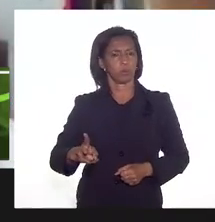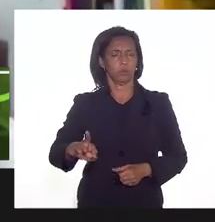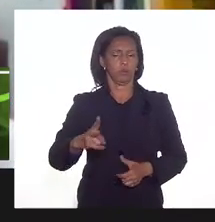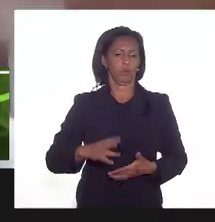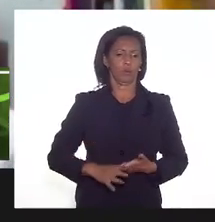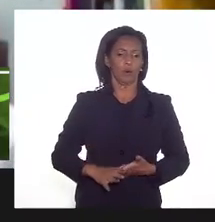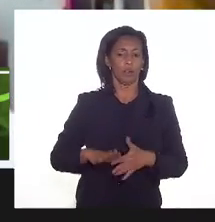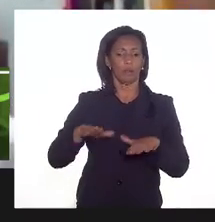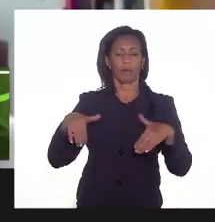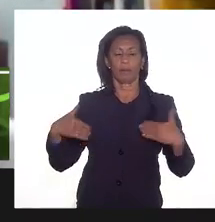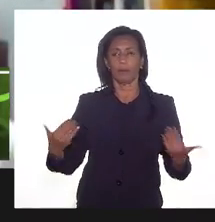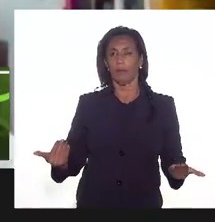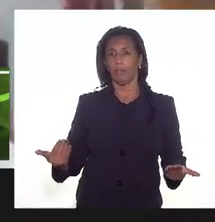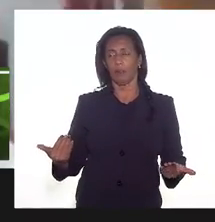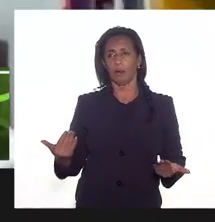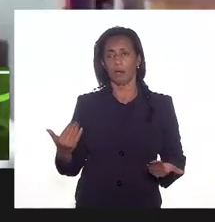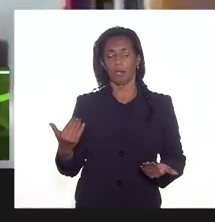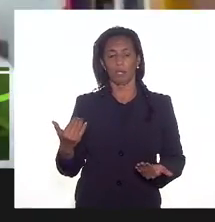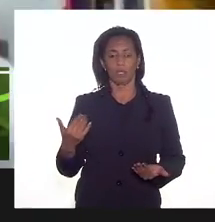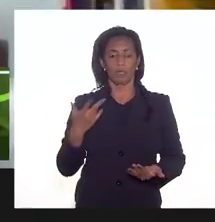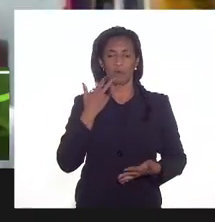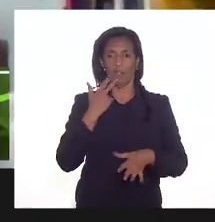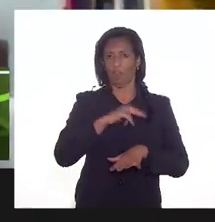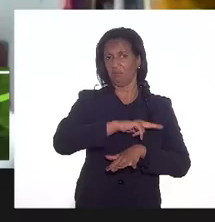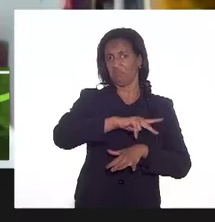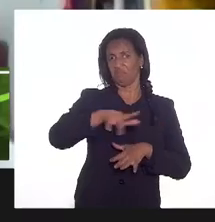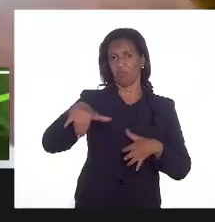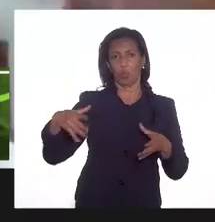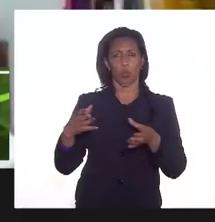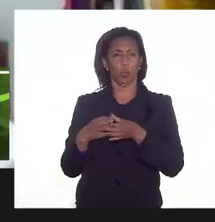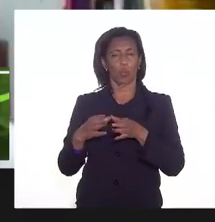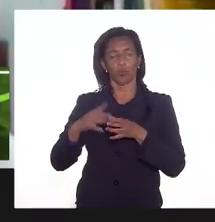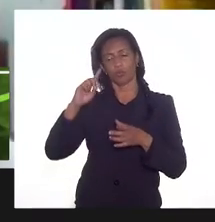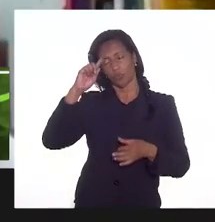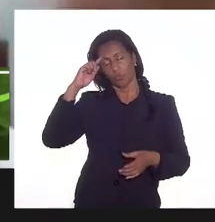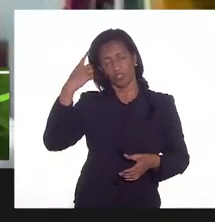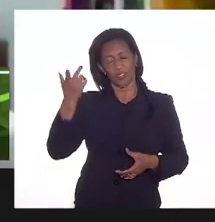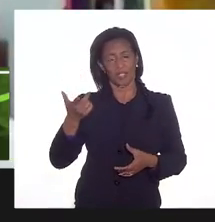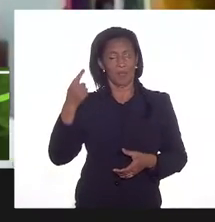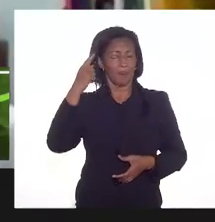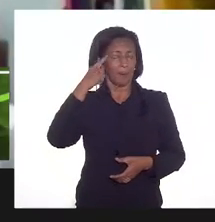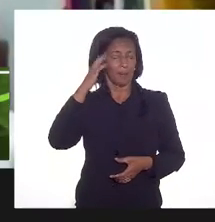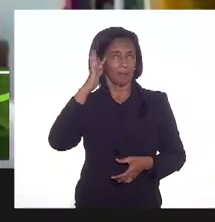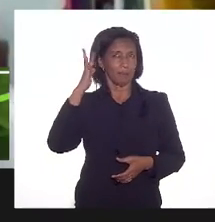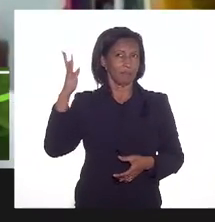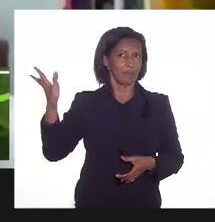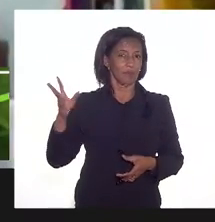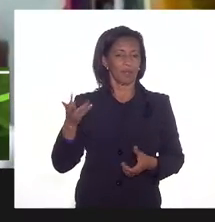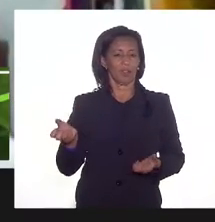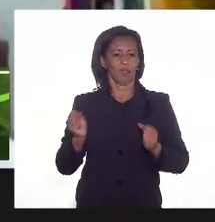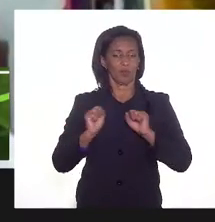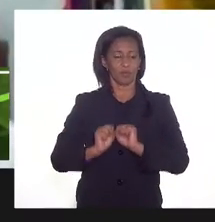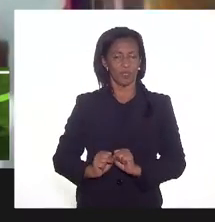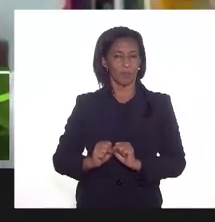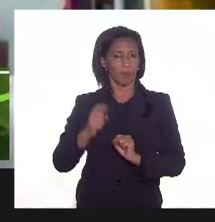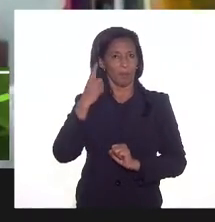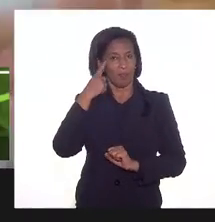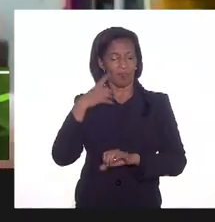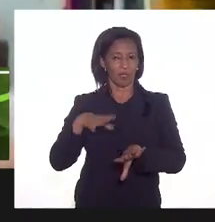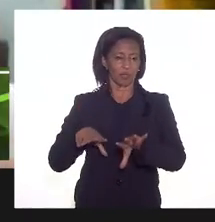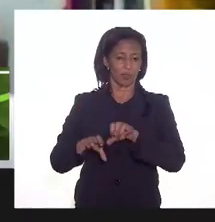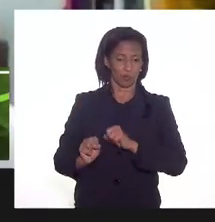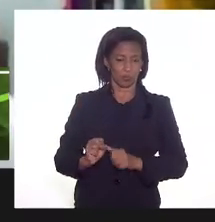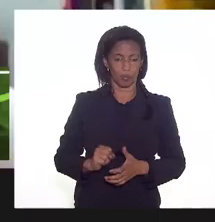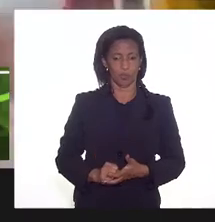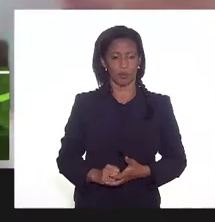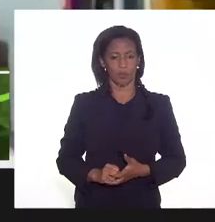e aí aqui eu estou vai um conjunto de ideias você pensando você pode trazer as formações e Ivana